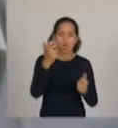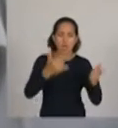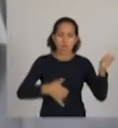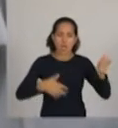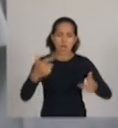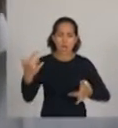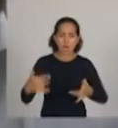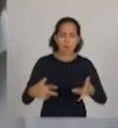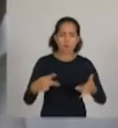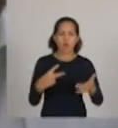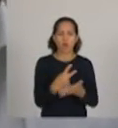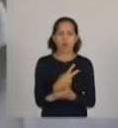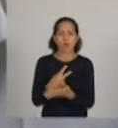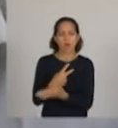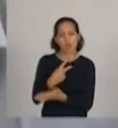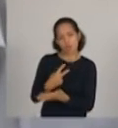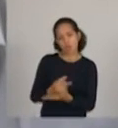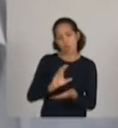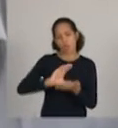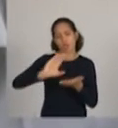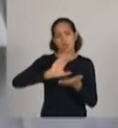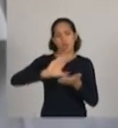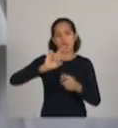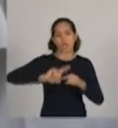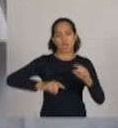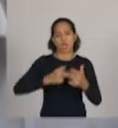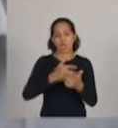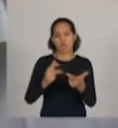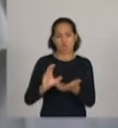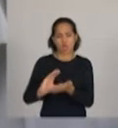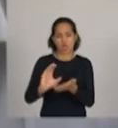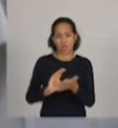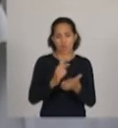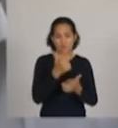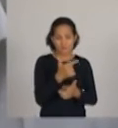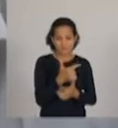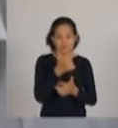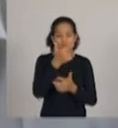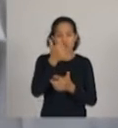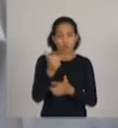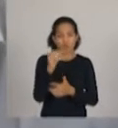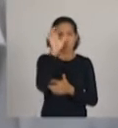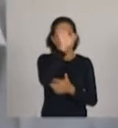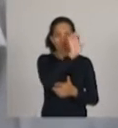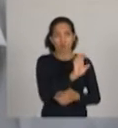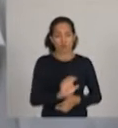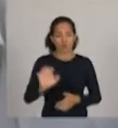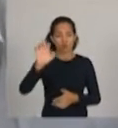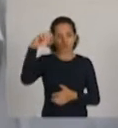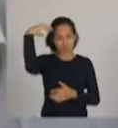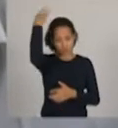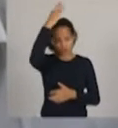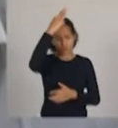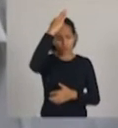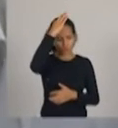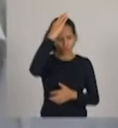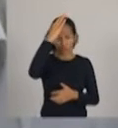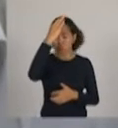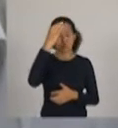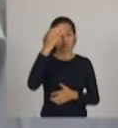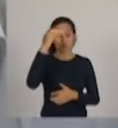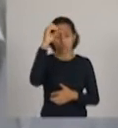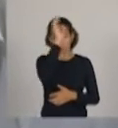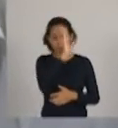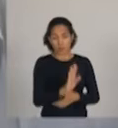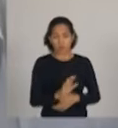com recursos federais para a Covid em 21 estados. Vejam bem, levantamento